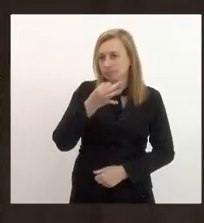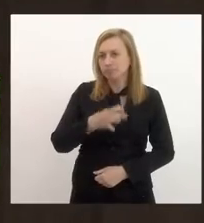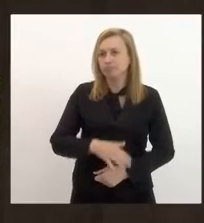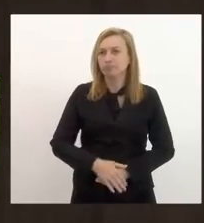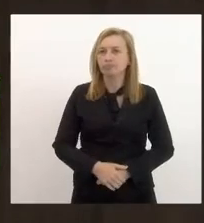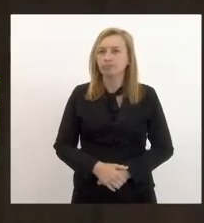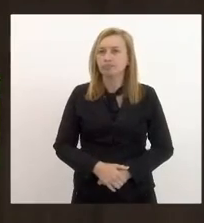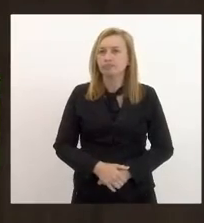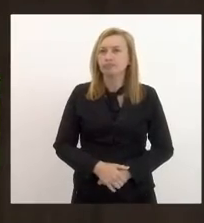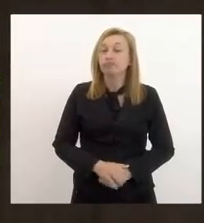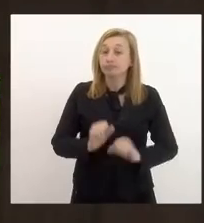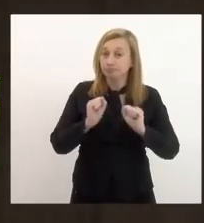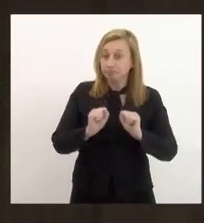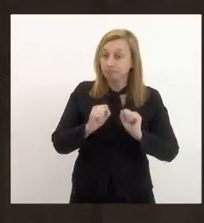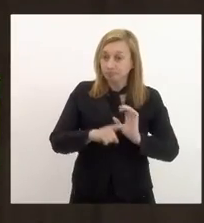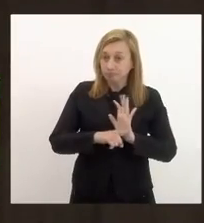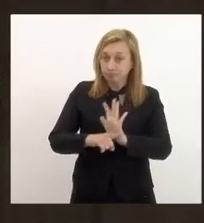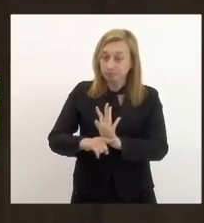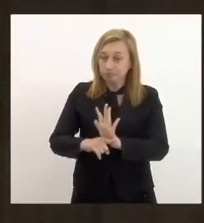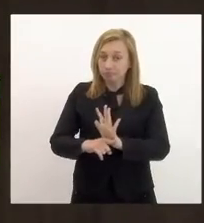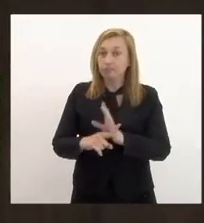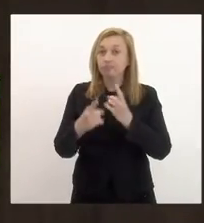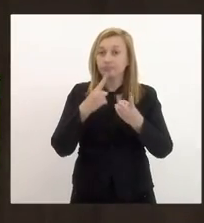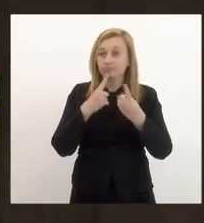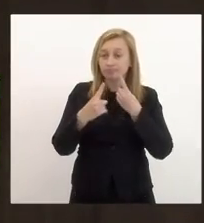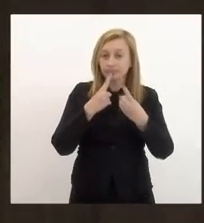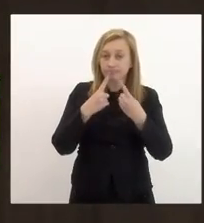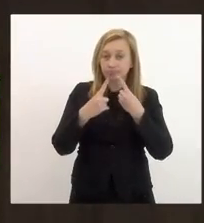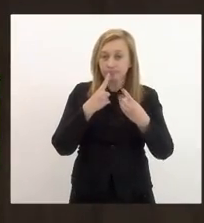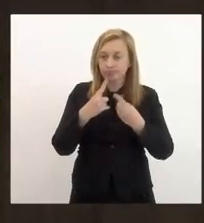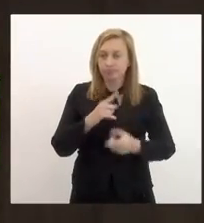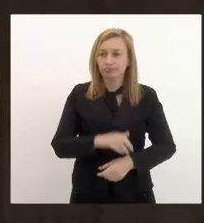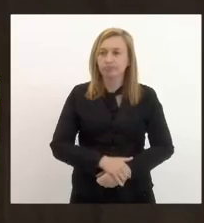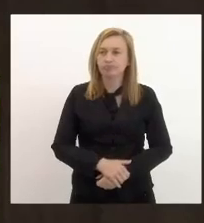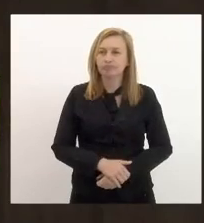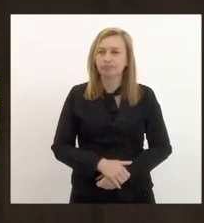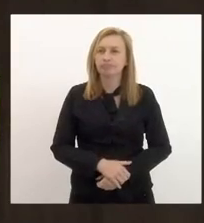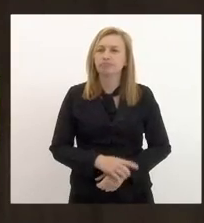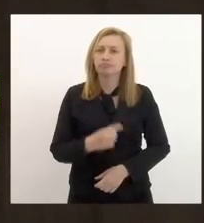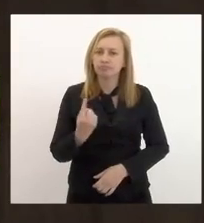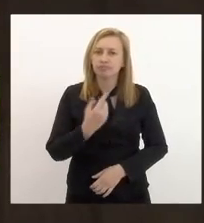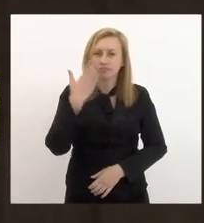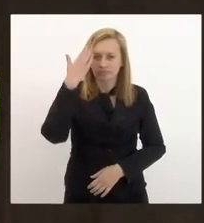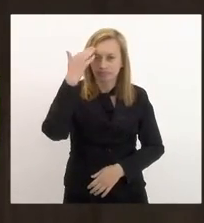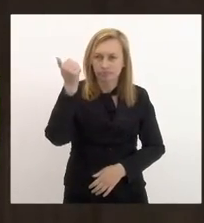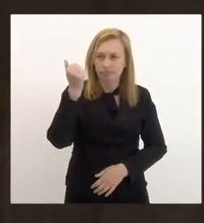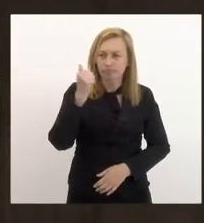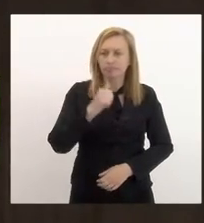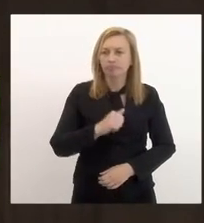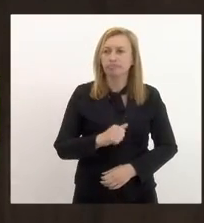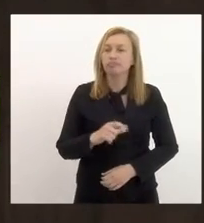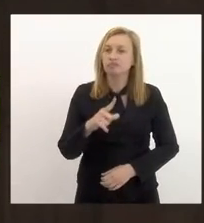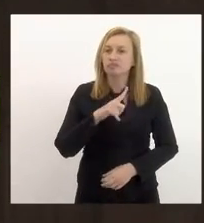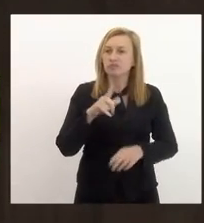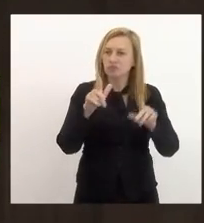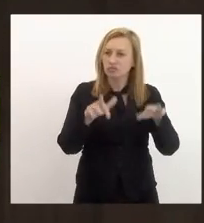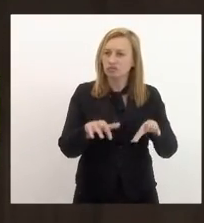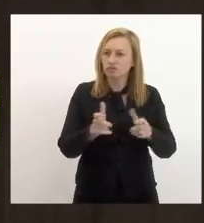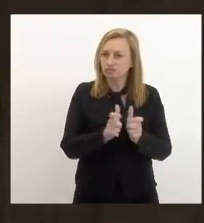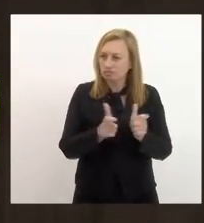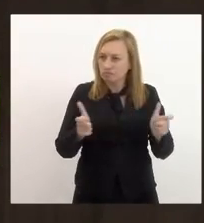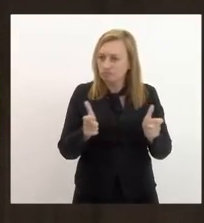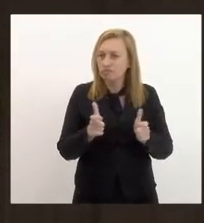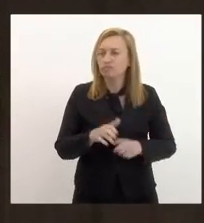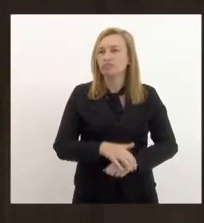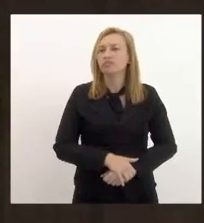que pode contribuir com a discussão mas todos sabemos que há uma diferença enorme